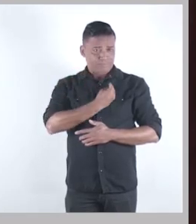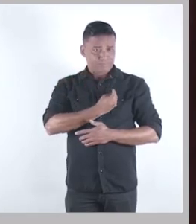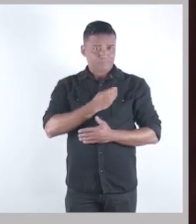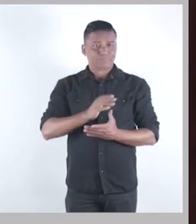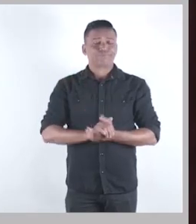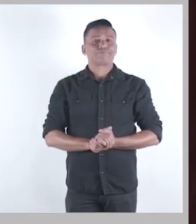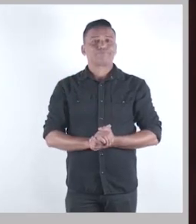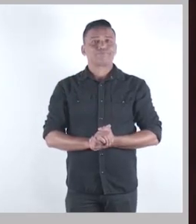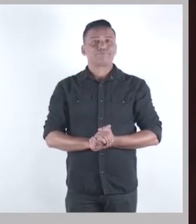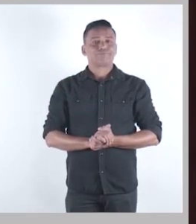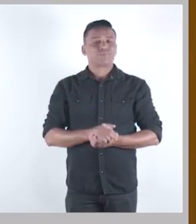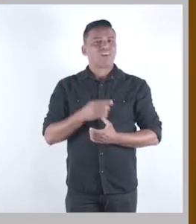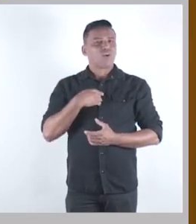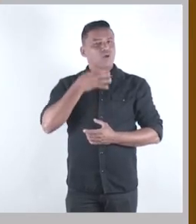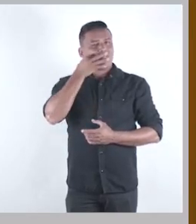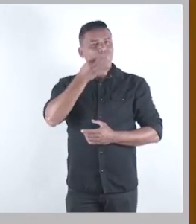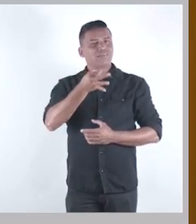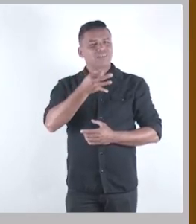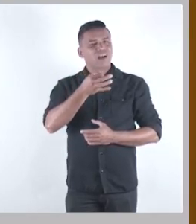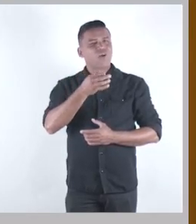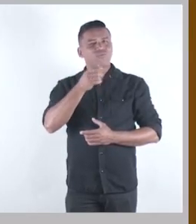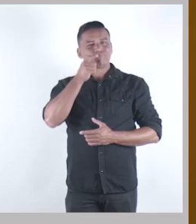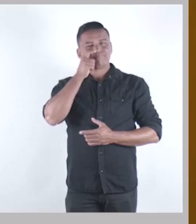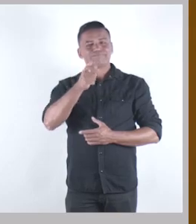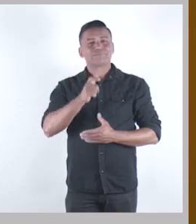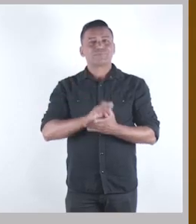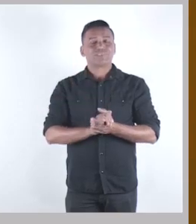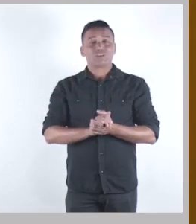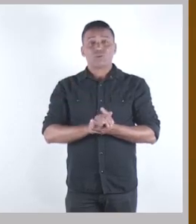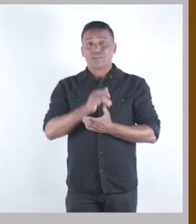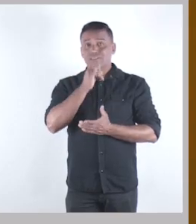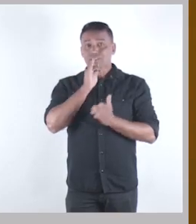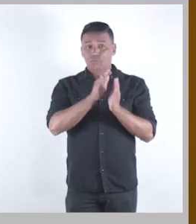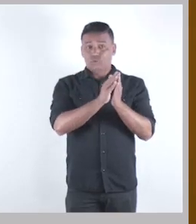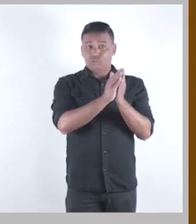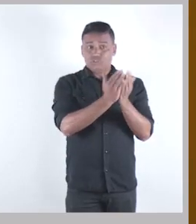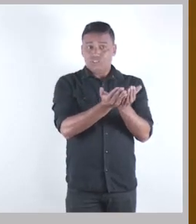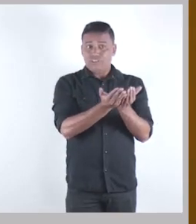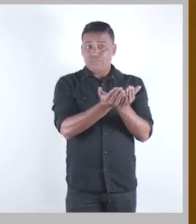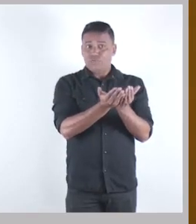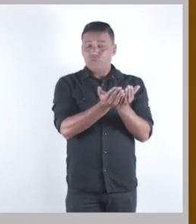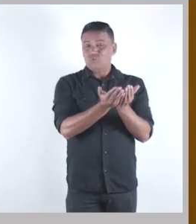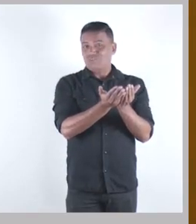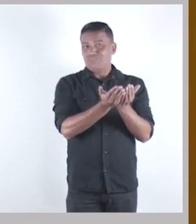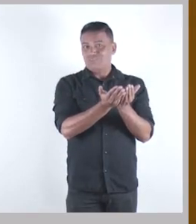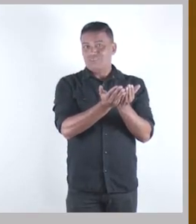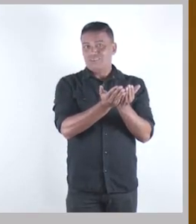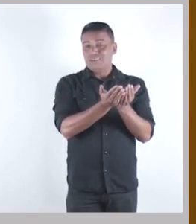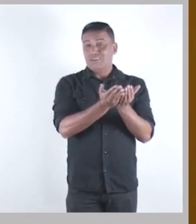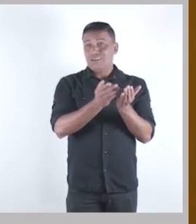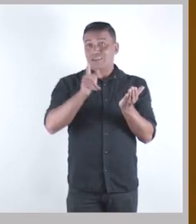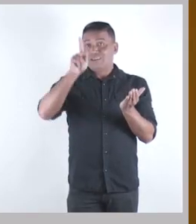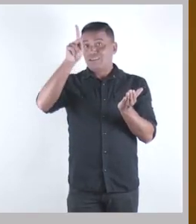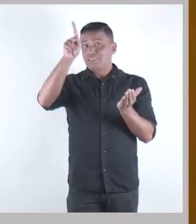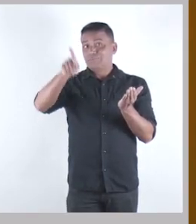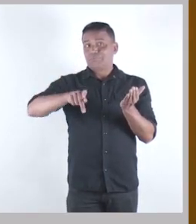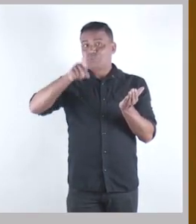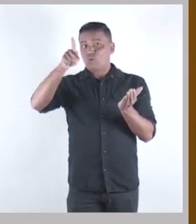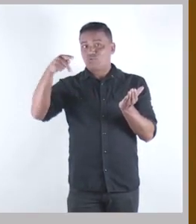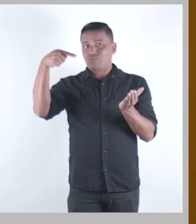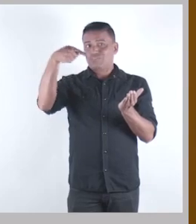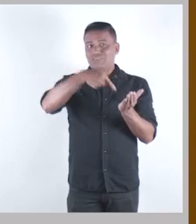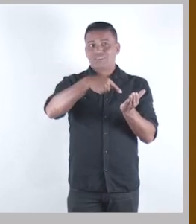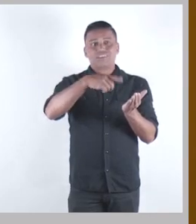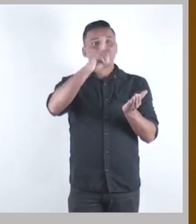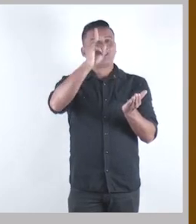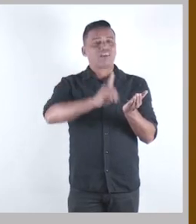a ver com essa disponibilidade do livro, né, da possibilidade do livro chegar até as pessoas, que o senhor